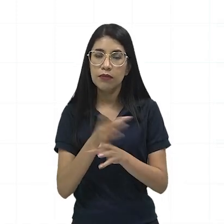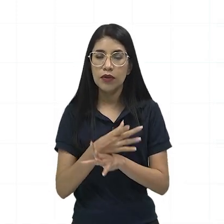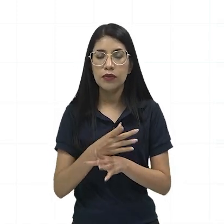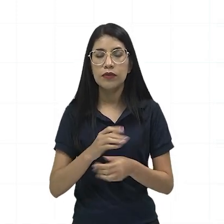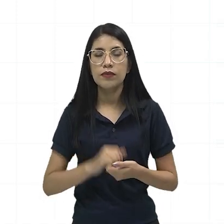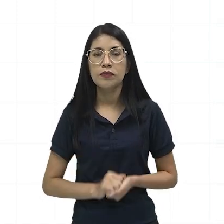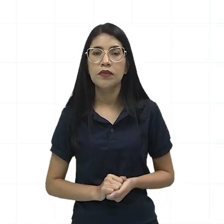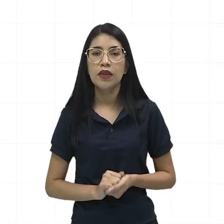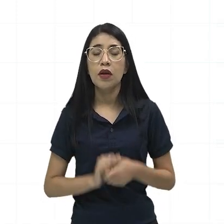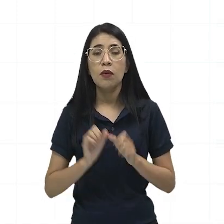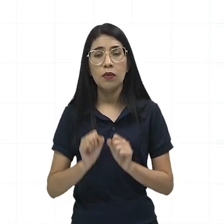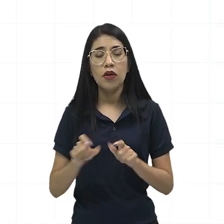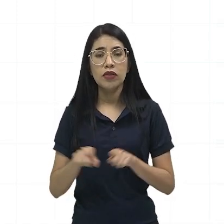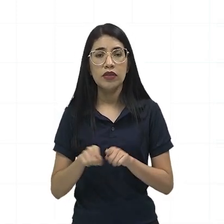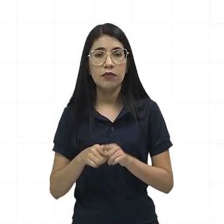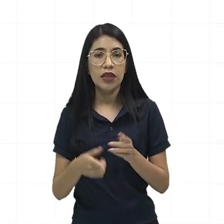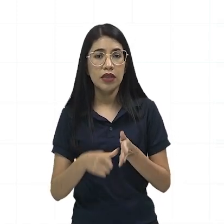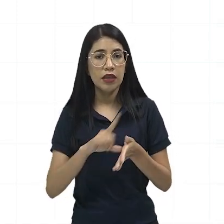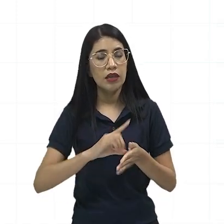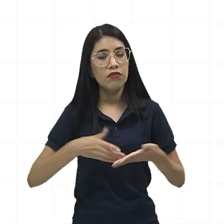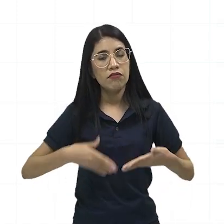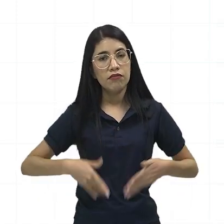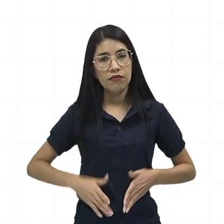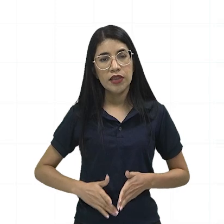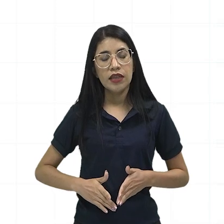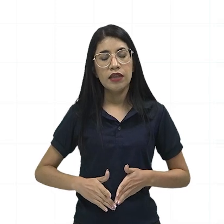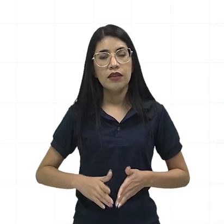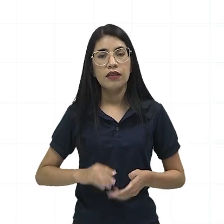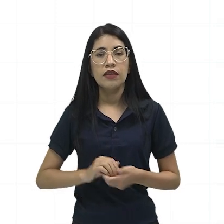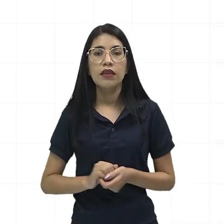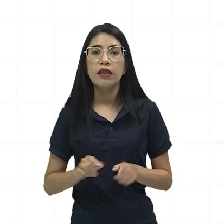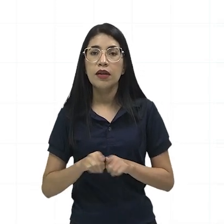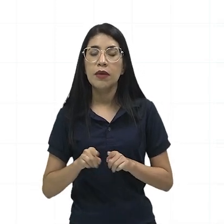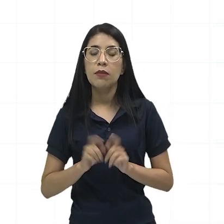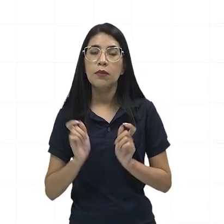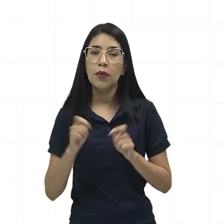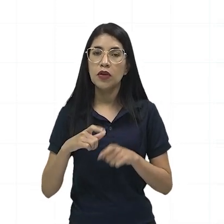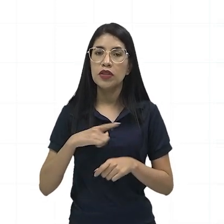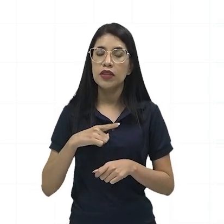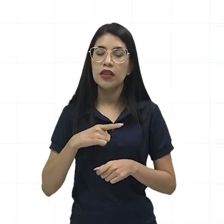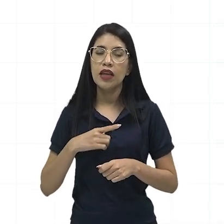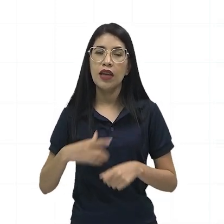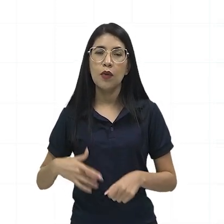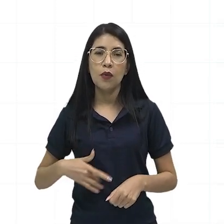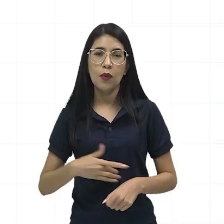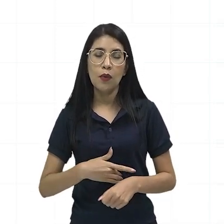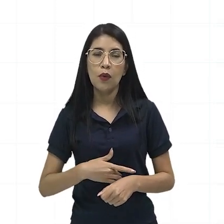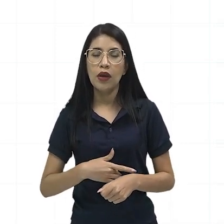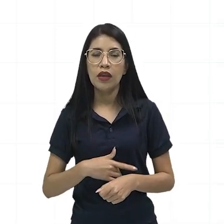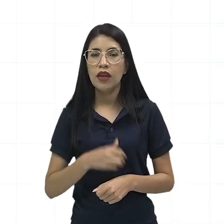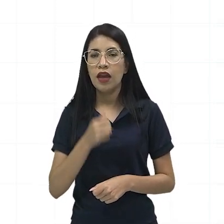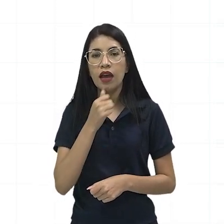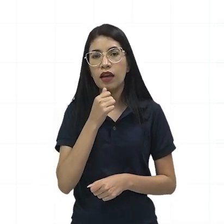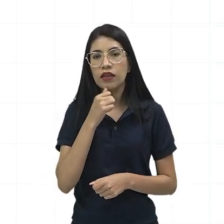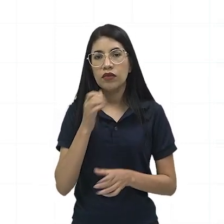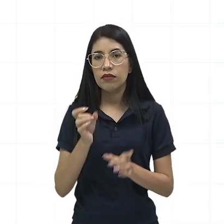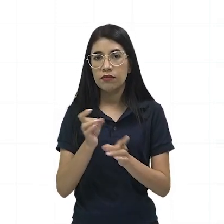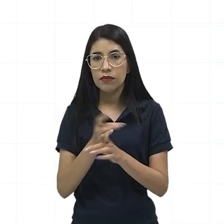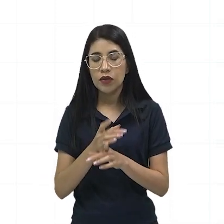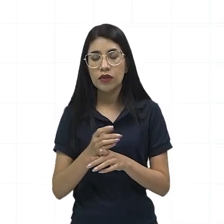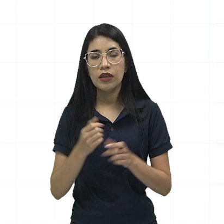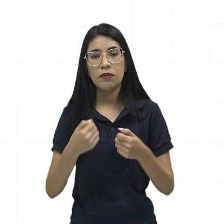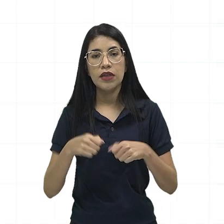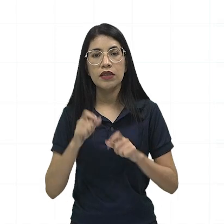prematuro. Nesse caso aí ele vai ter má formação de alguns órgãos, porque é necessário o processo de gestação de 40